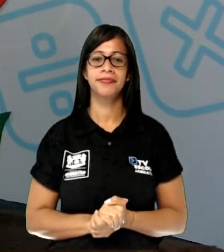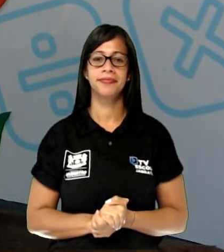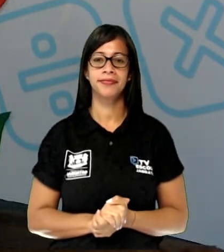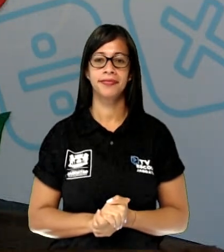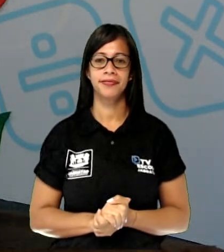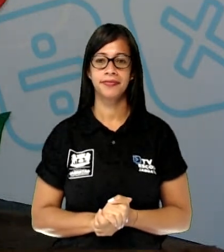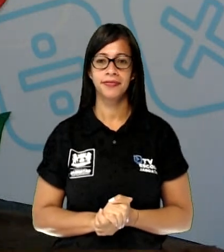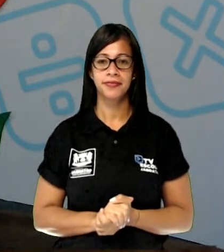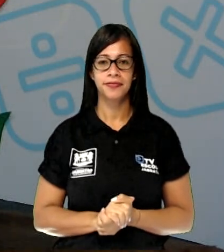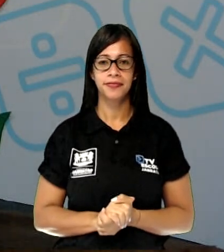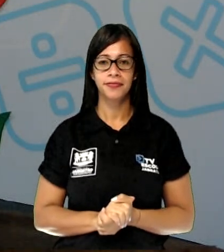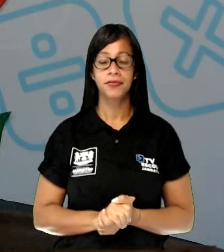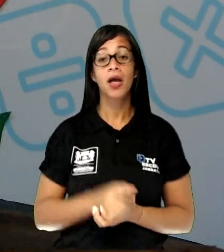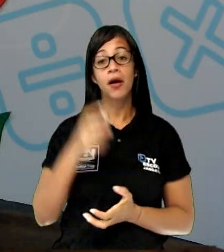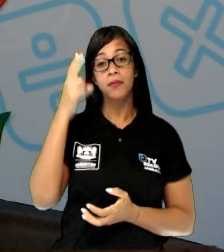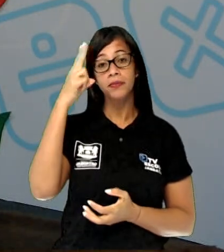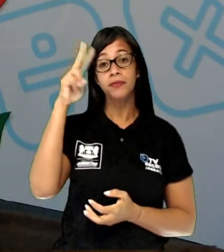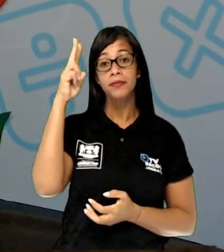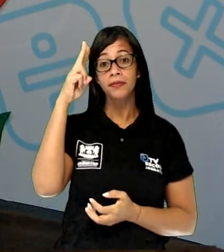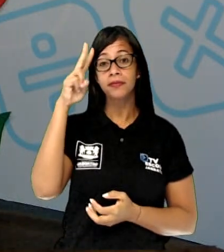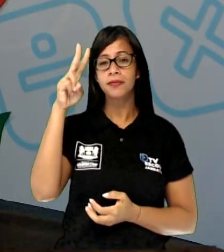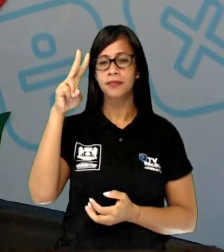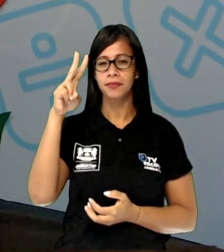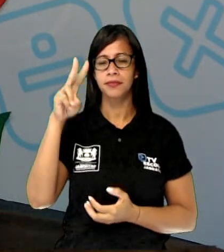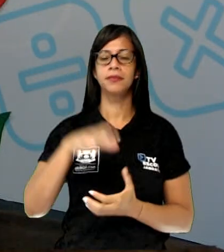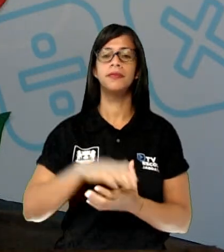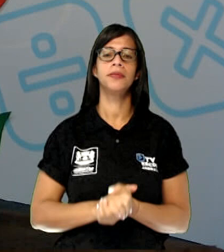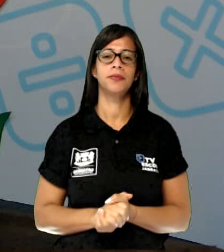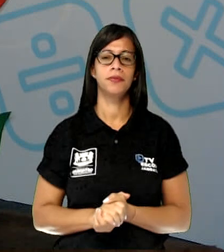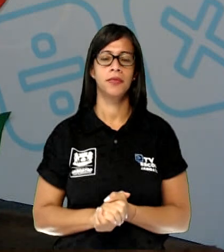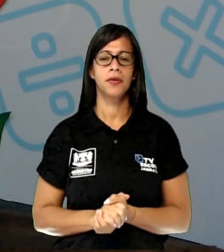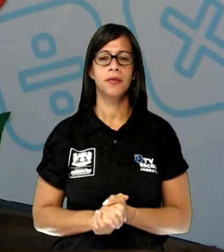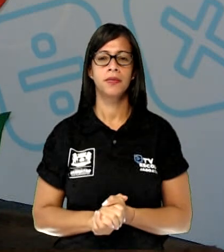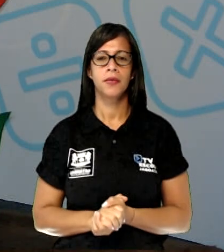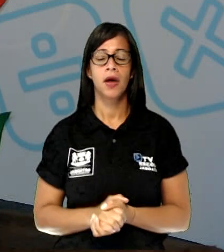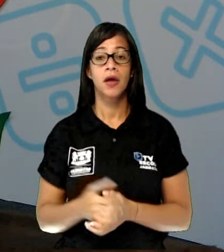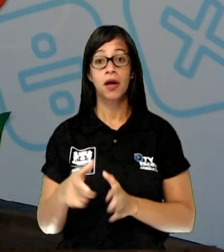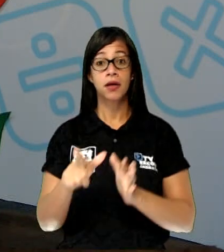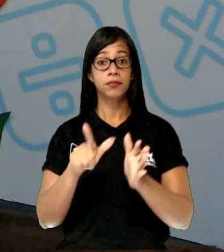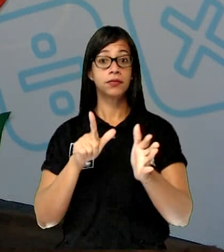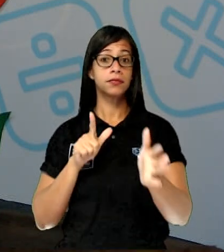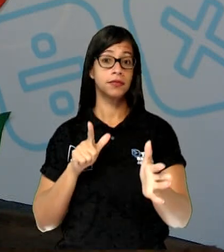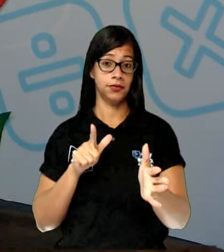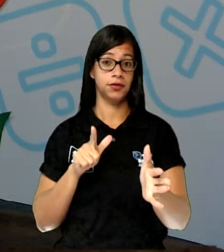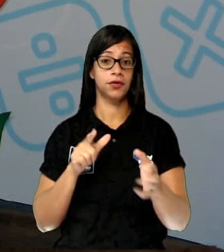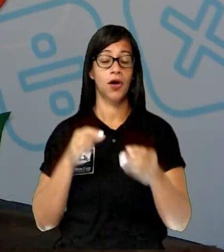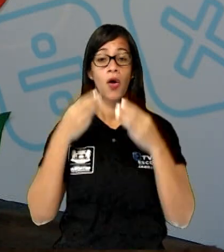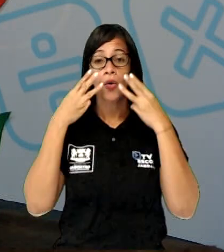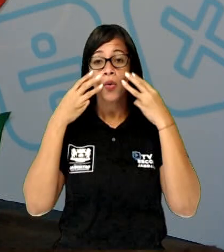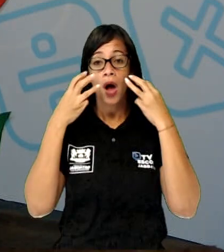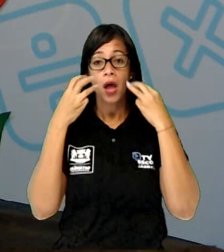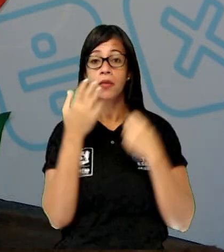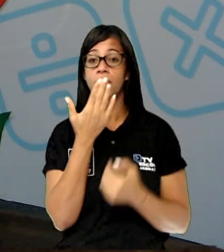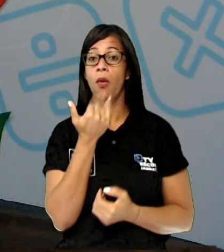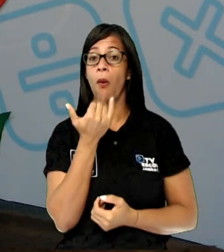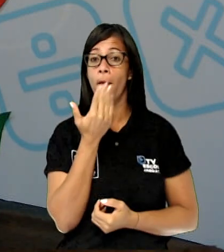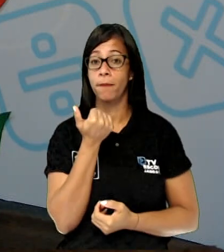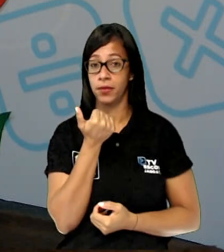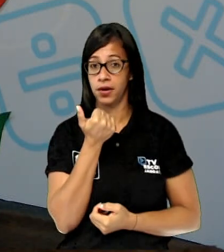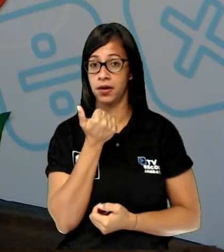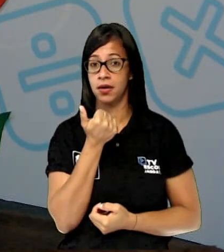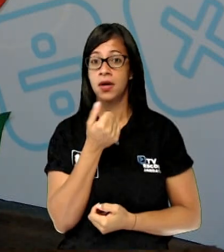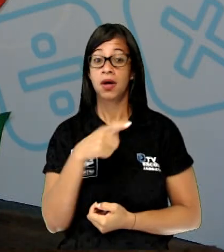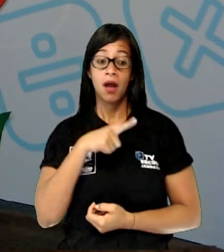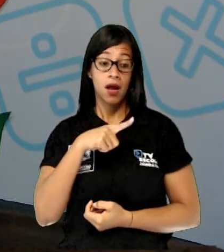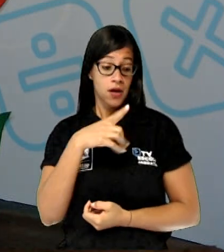Bom, lembram que antes de se deliciar com a sua noz, o ratinho teve muito medo